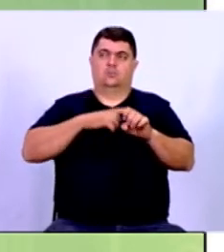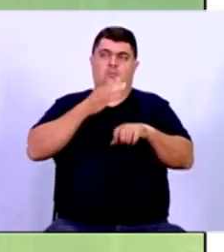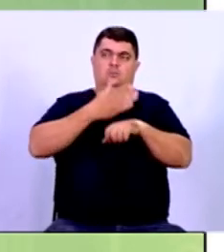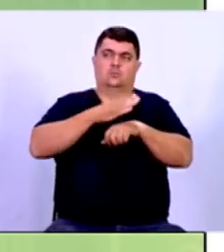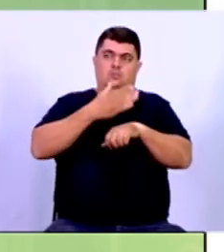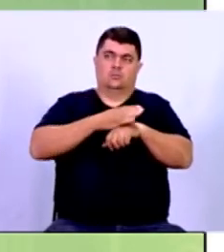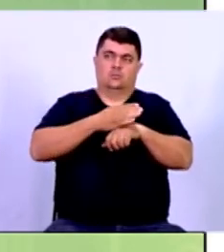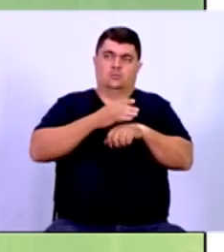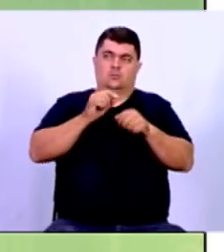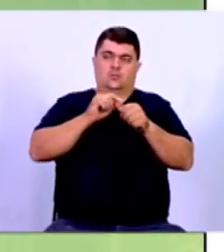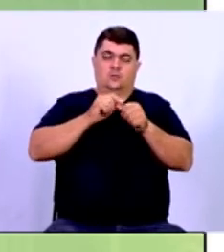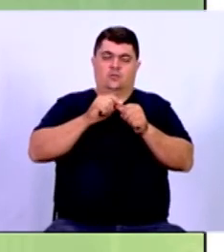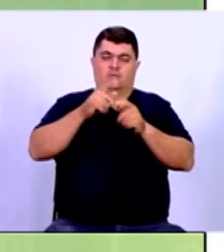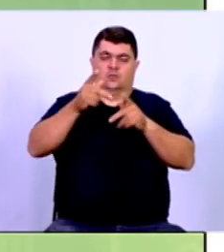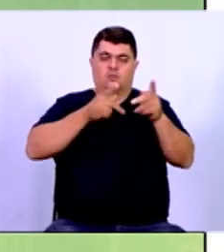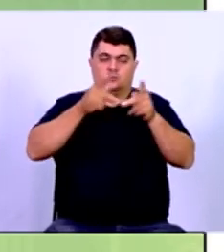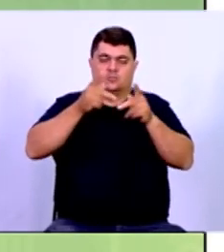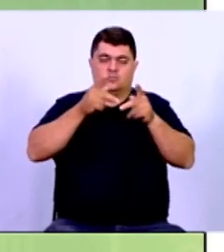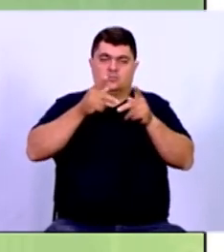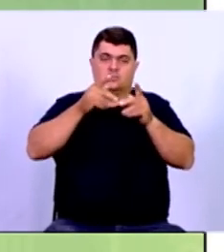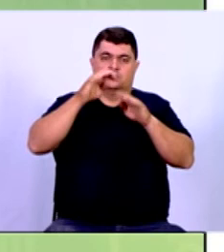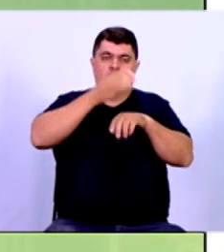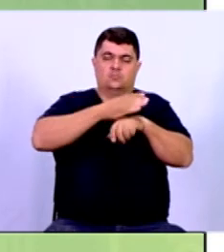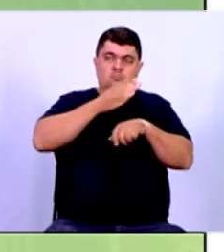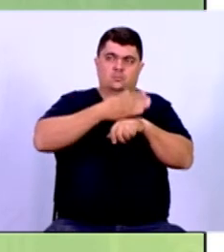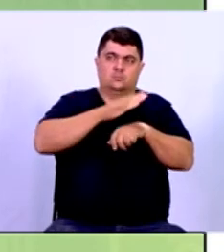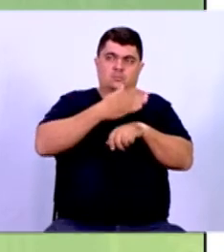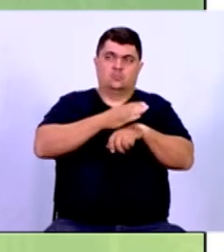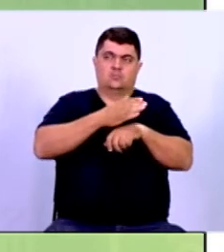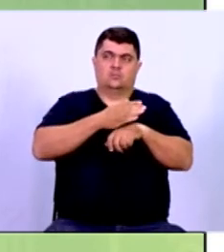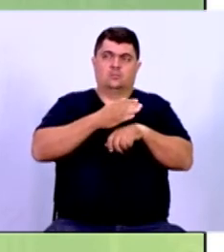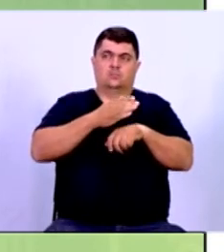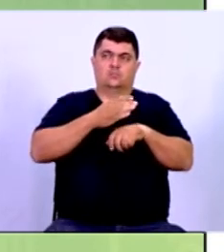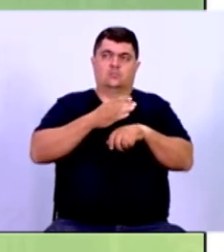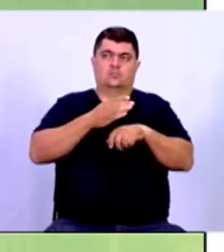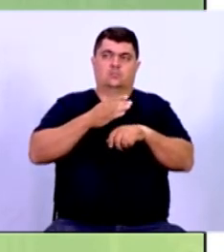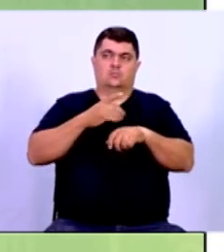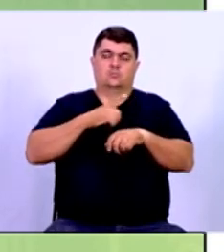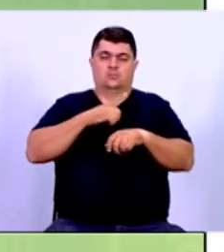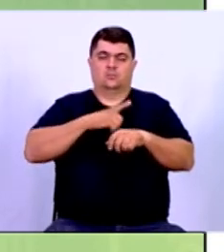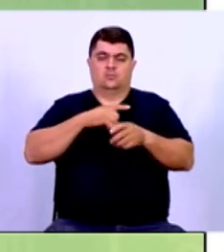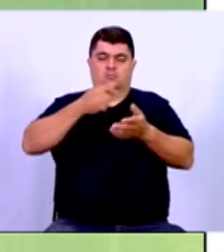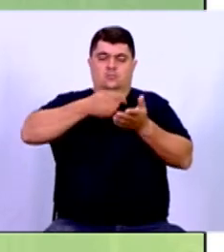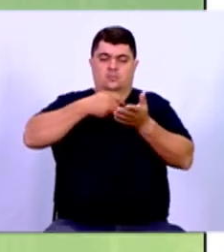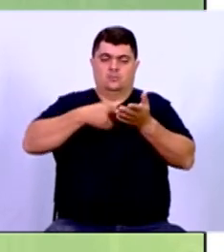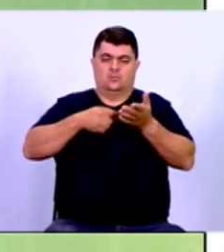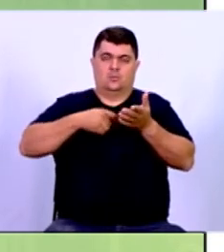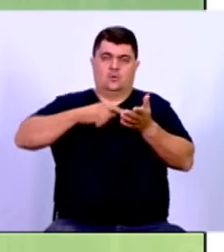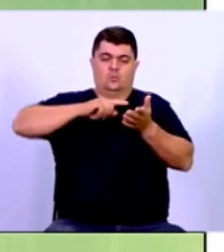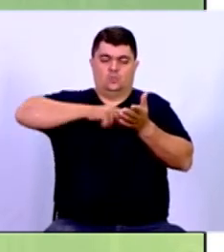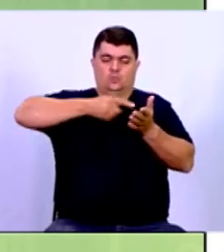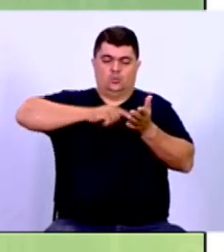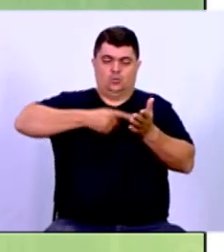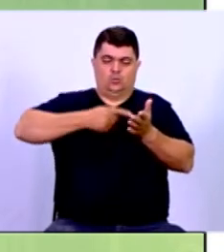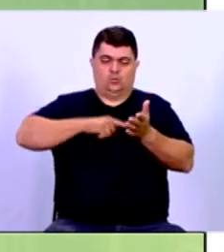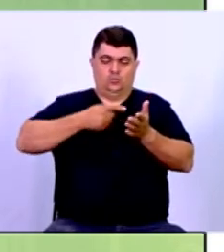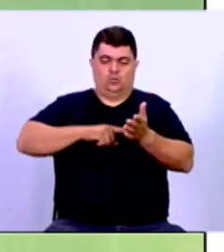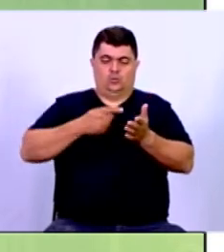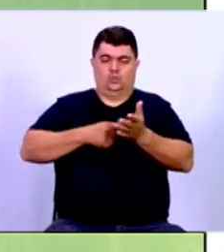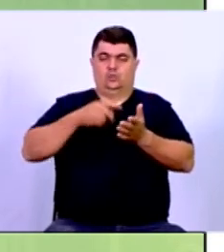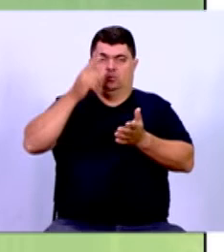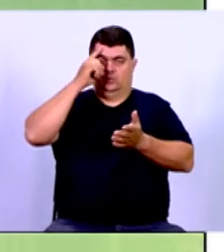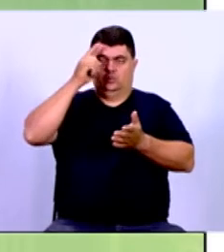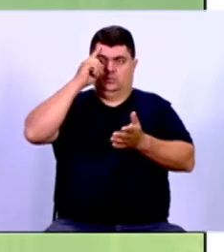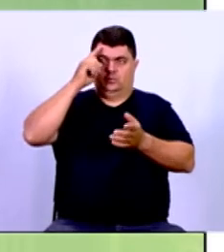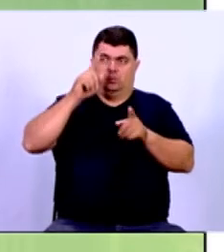vai construir o plano de atividades e aí o estagiário deve assinar as folhas de frequência do estágio na instituição